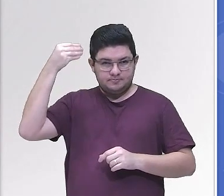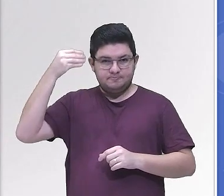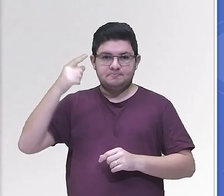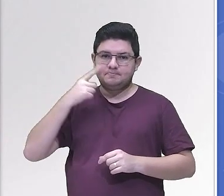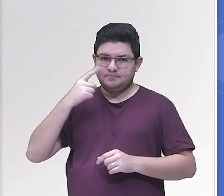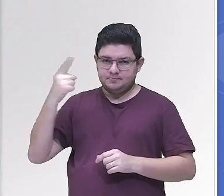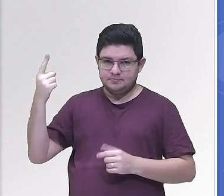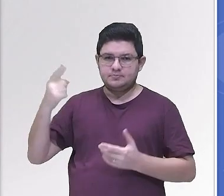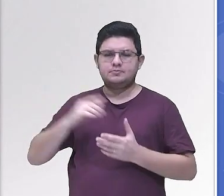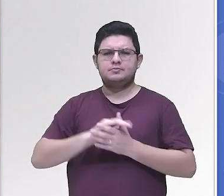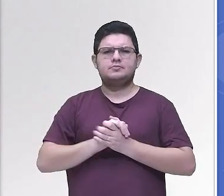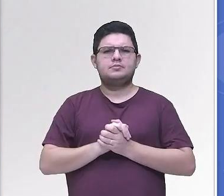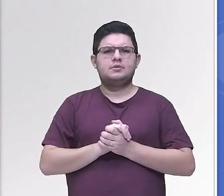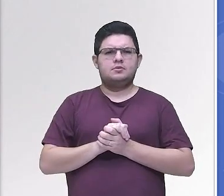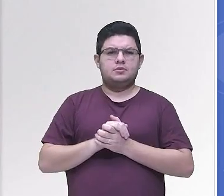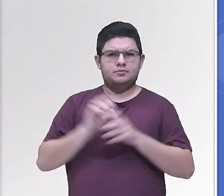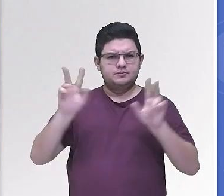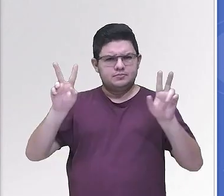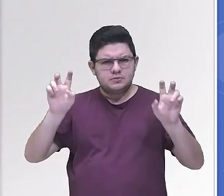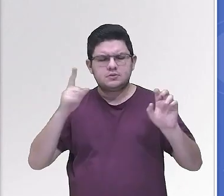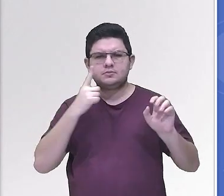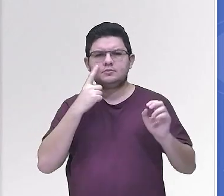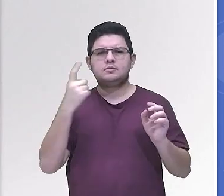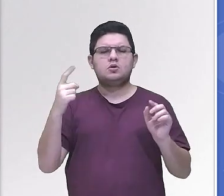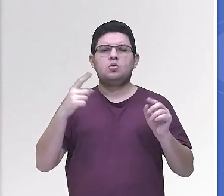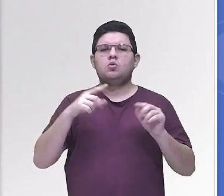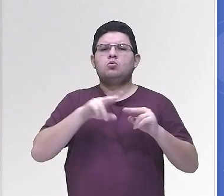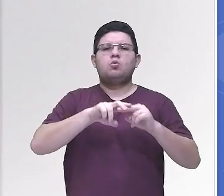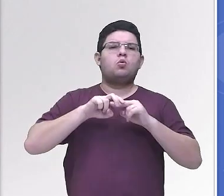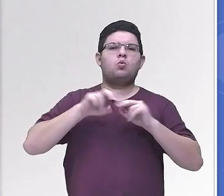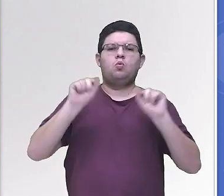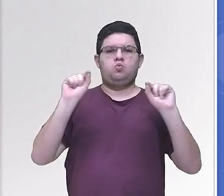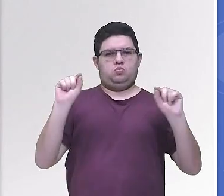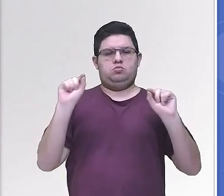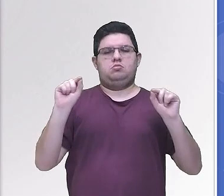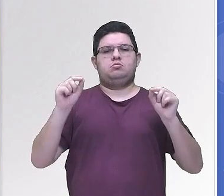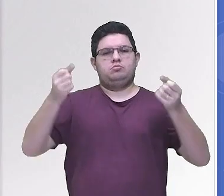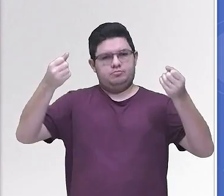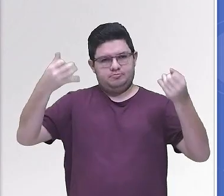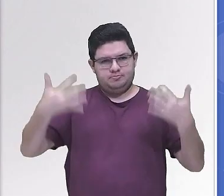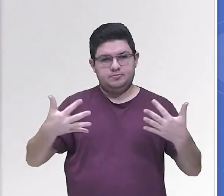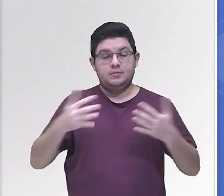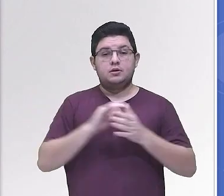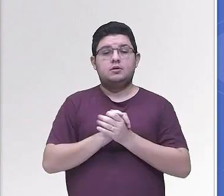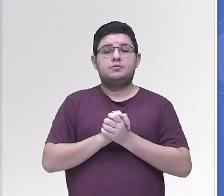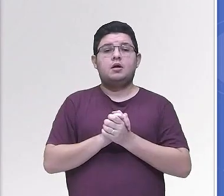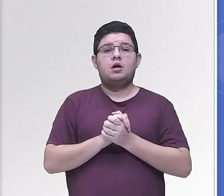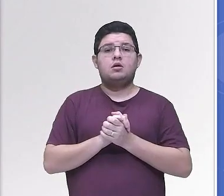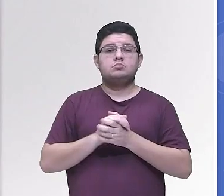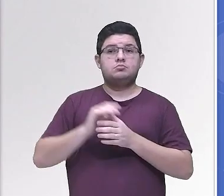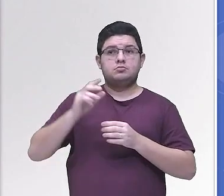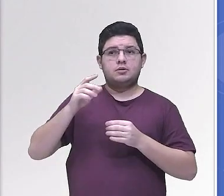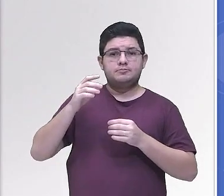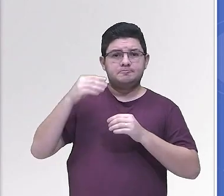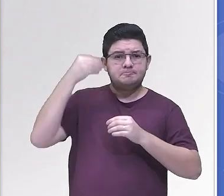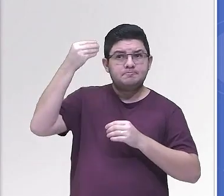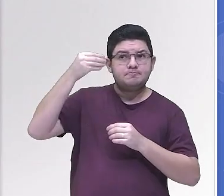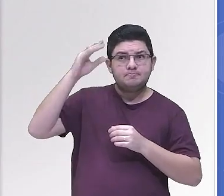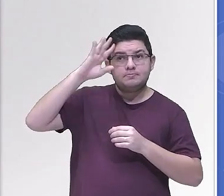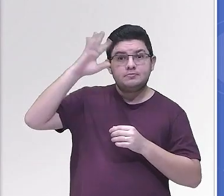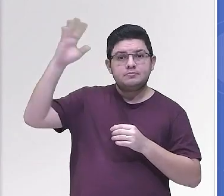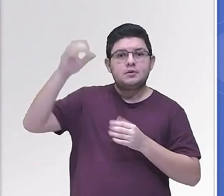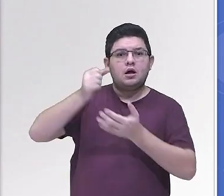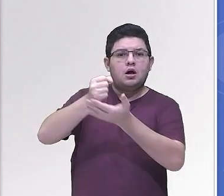pensamento. É um tema bem interessante porque vai nos ajudar a refletir um pouco mais sobre esse